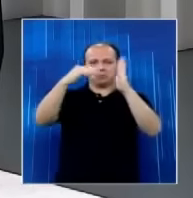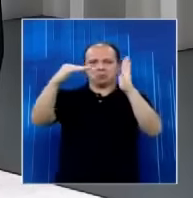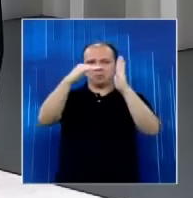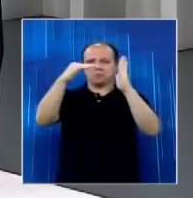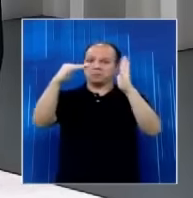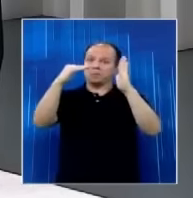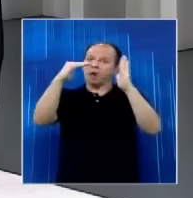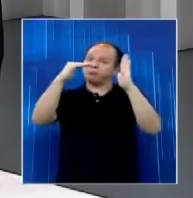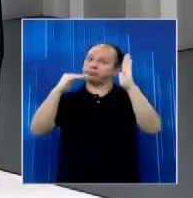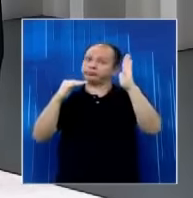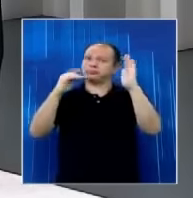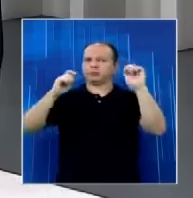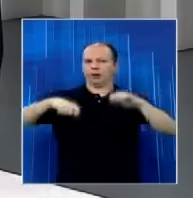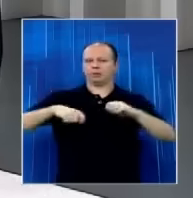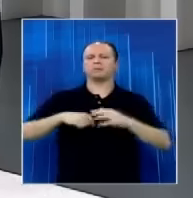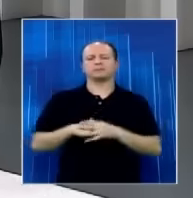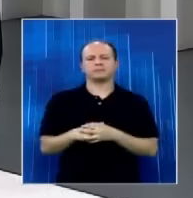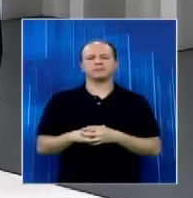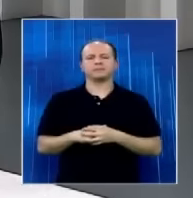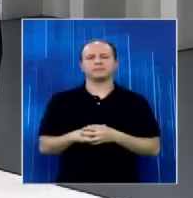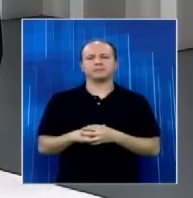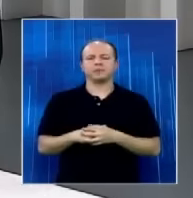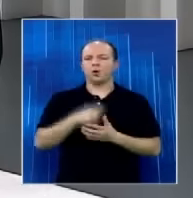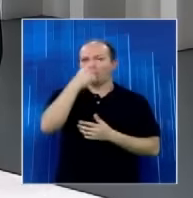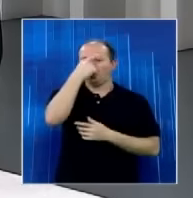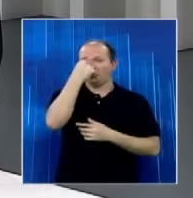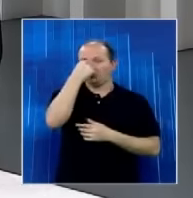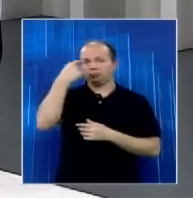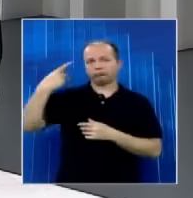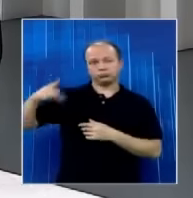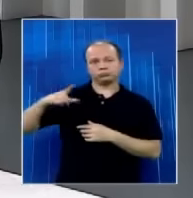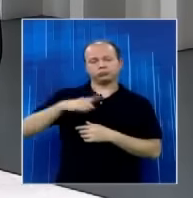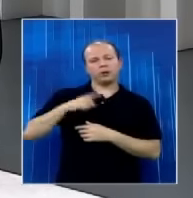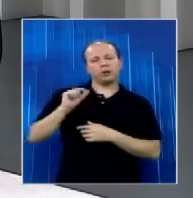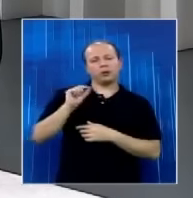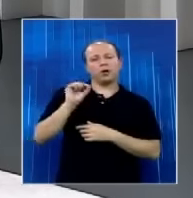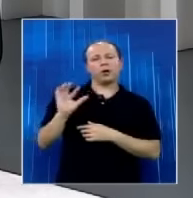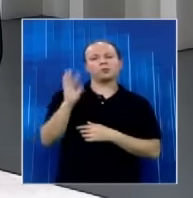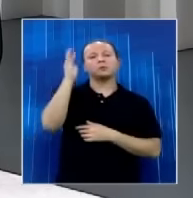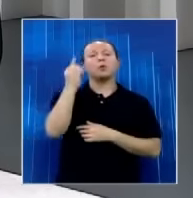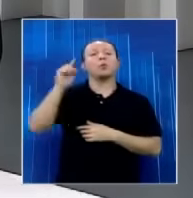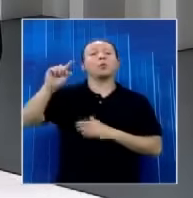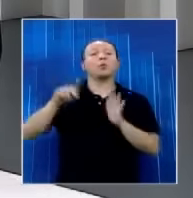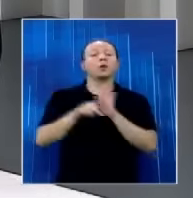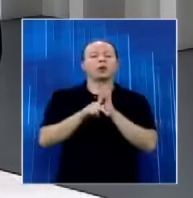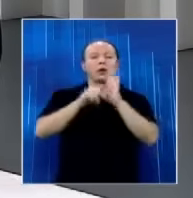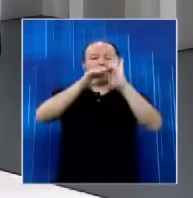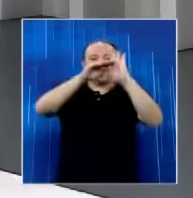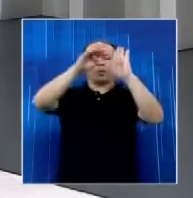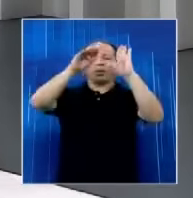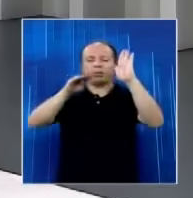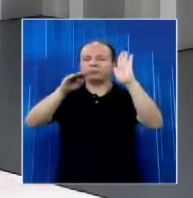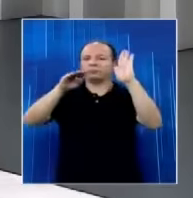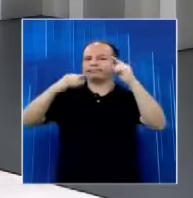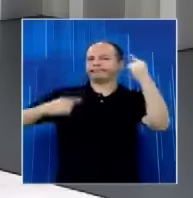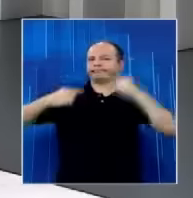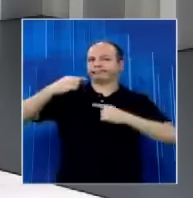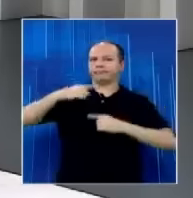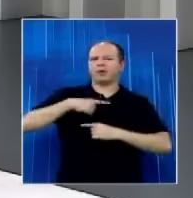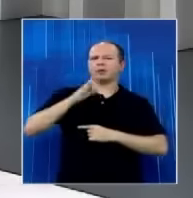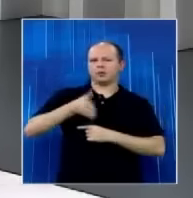um viés de queda. Para ele, a última coisa que poderia acontecer seria ele ter um escorregão nesse debate, né?